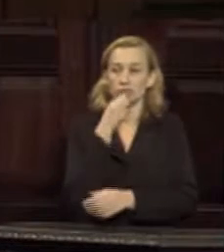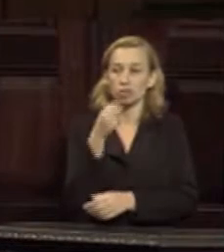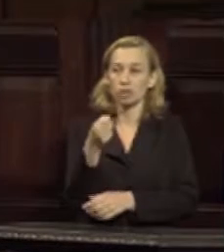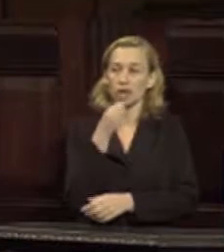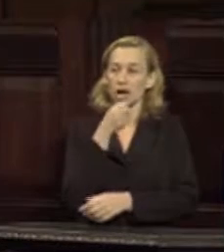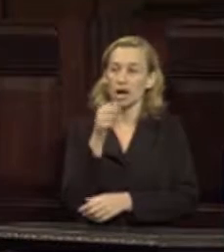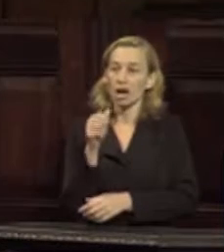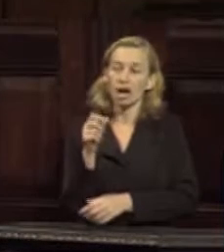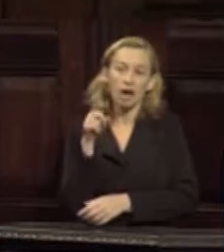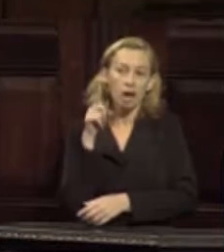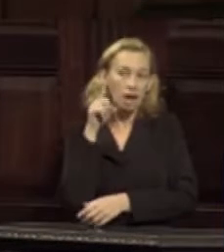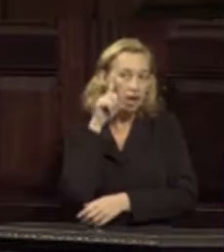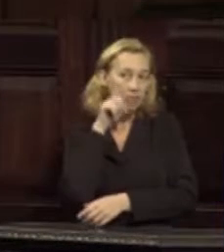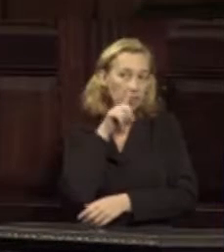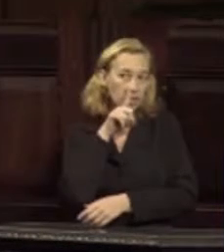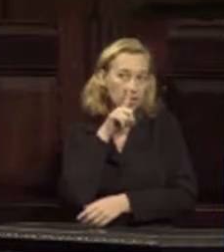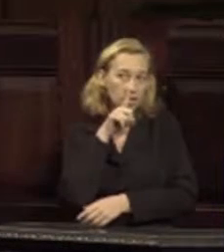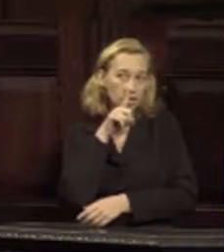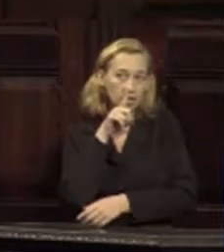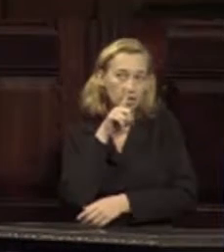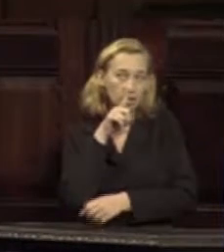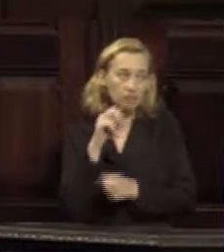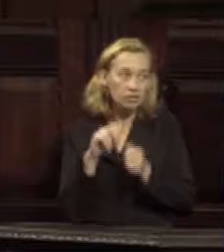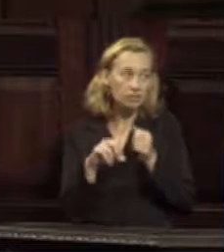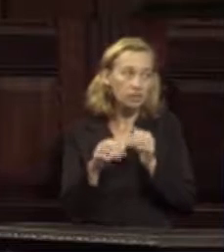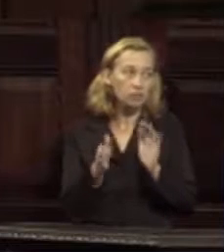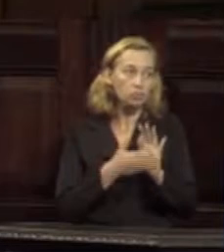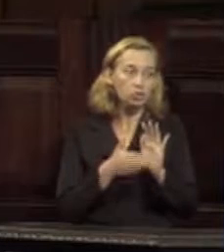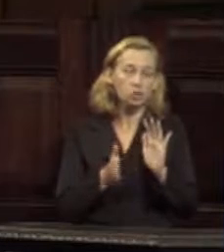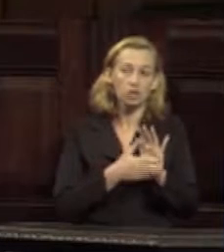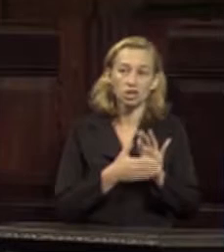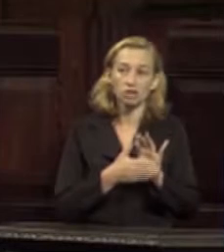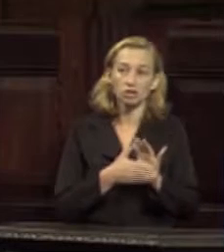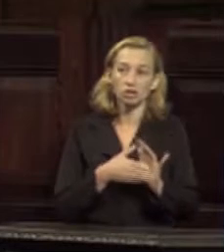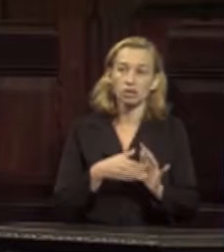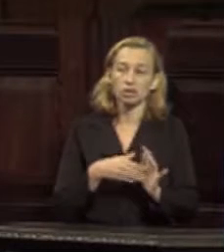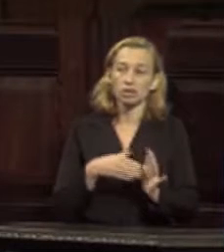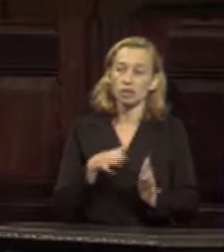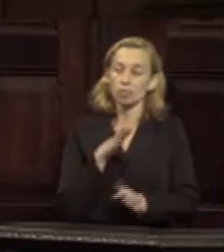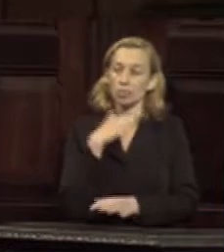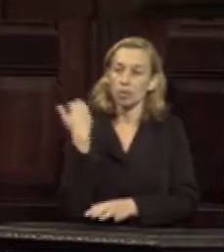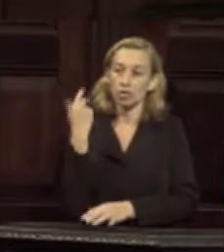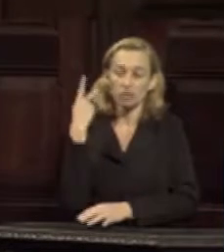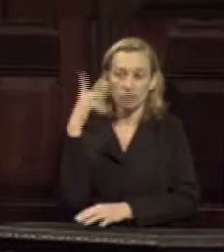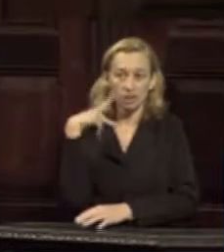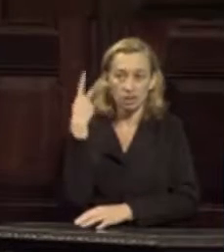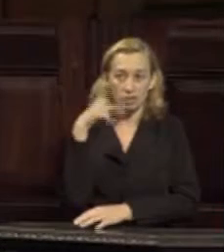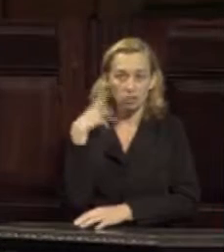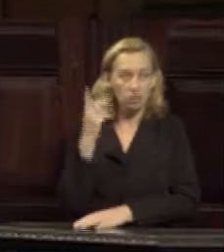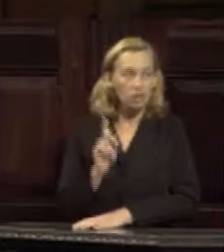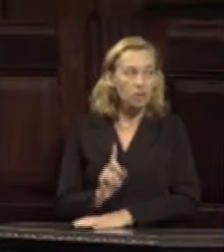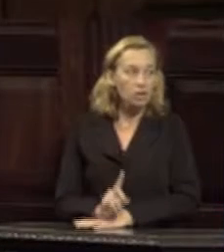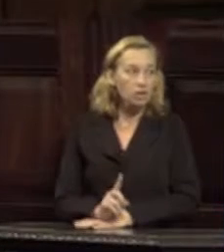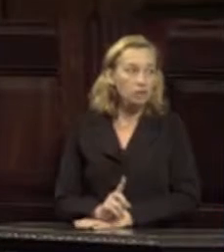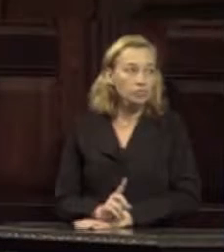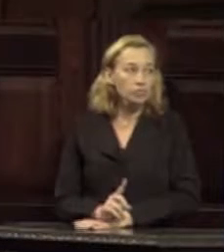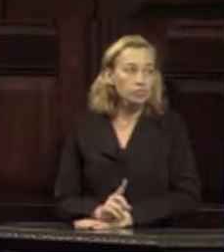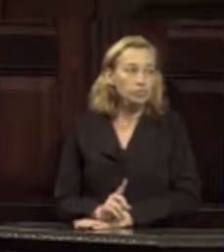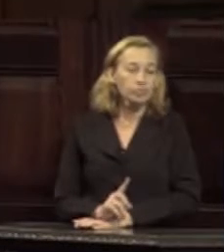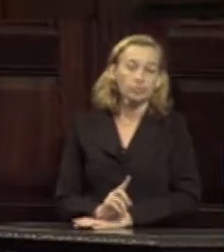que fez um protesto pela morte da vereadora e depois o caminhão é atacado na Avenida